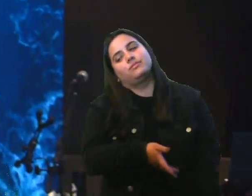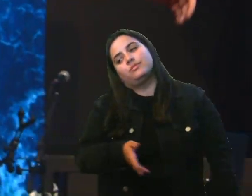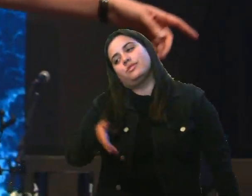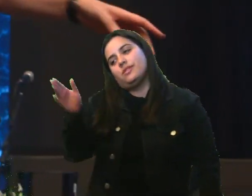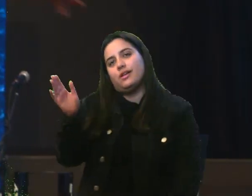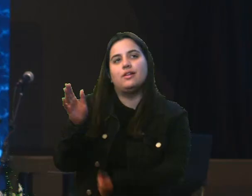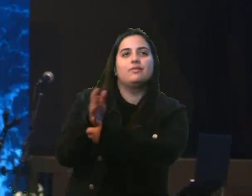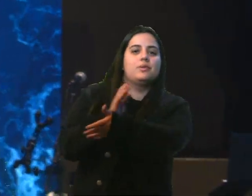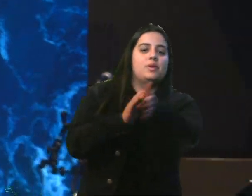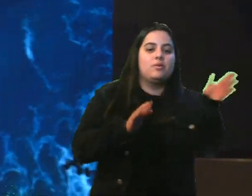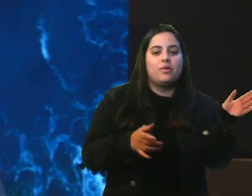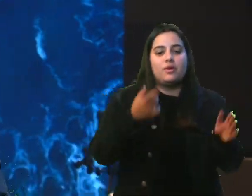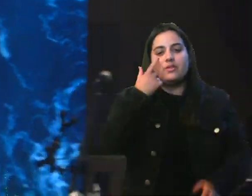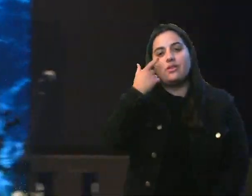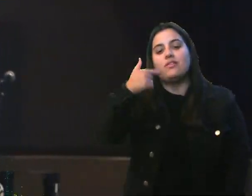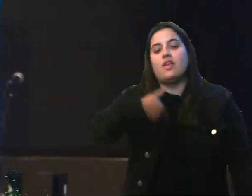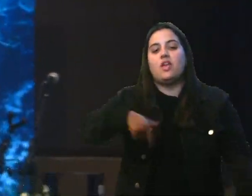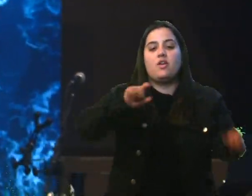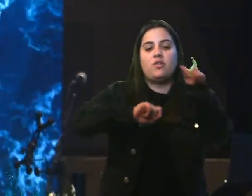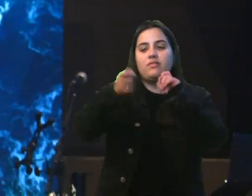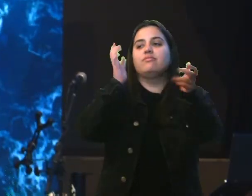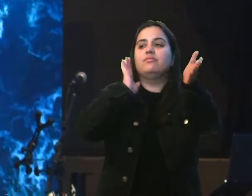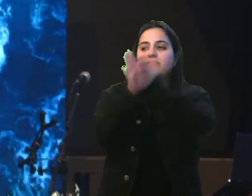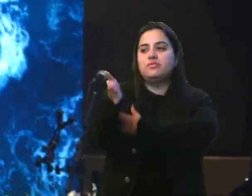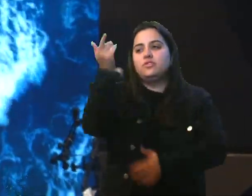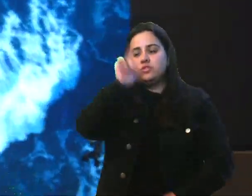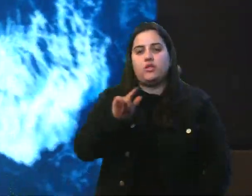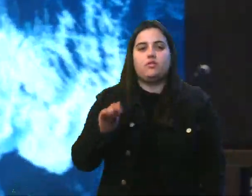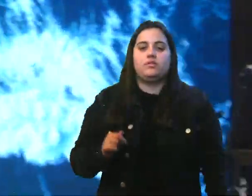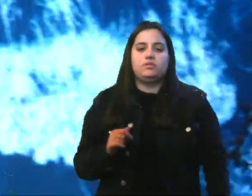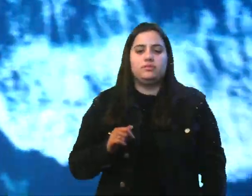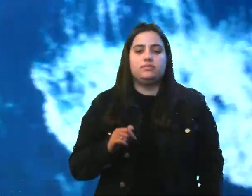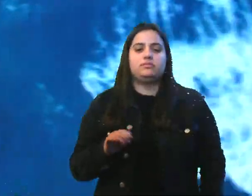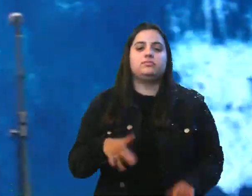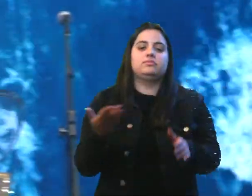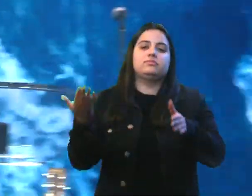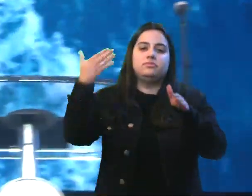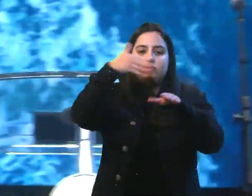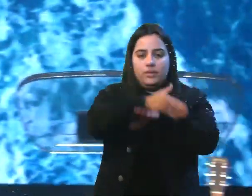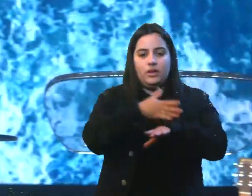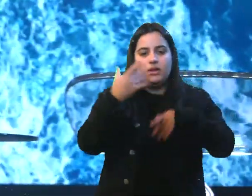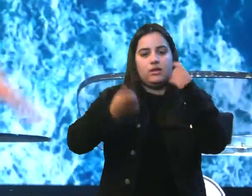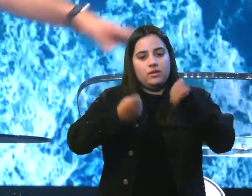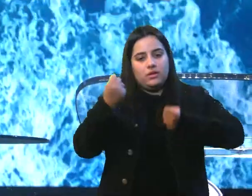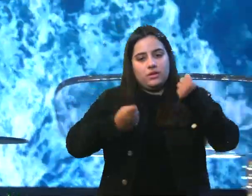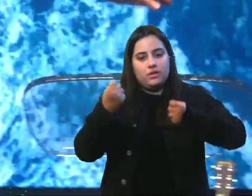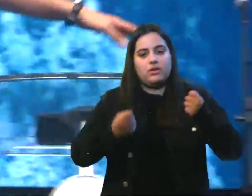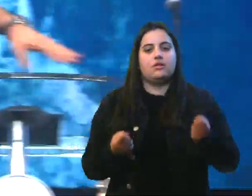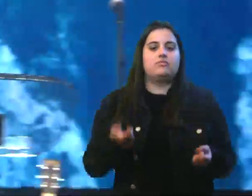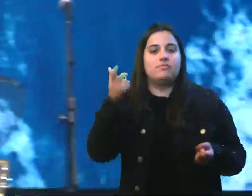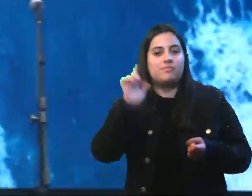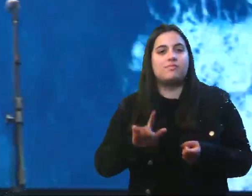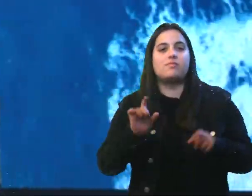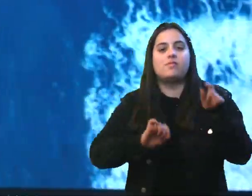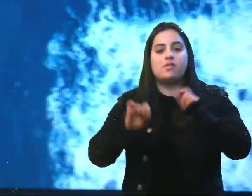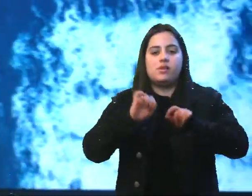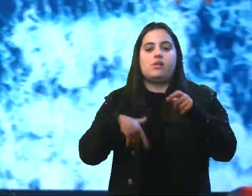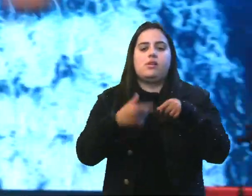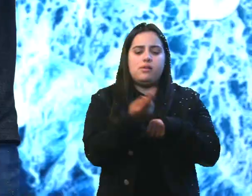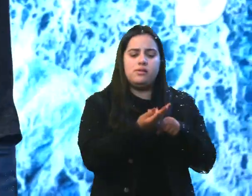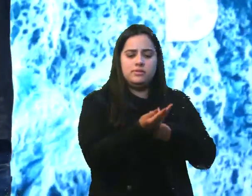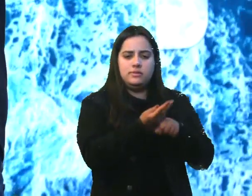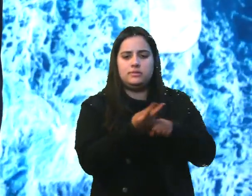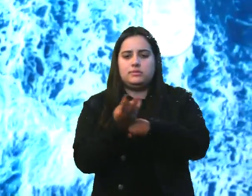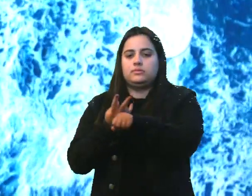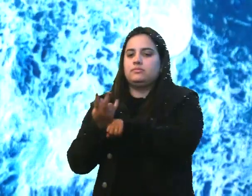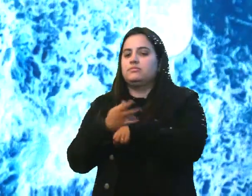foi para o outro, quando eu vi o trouxa ficou, e ela foi. Entrei no carro de novo, o cara saiu andando, e a gente foi atrás e tal, de